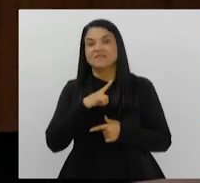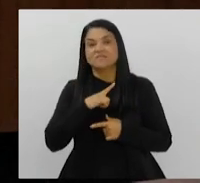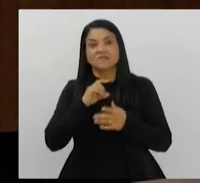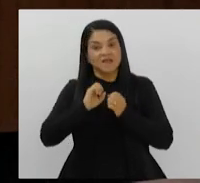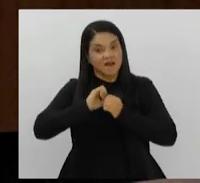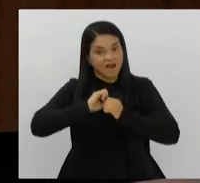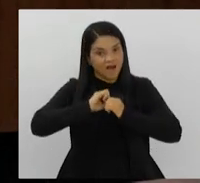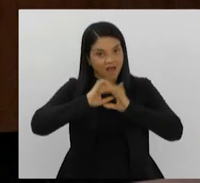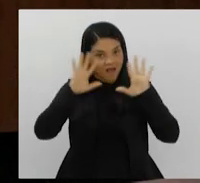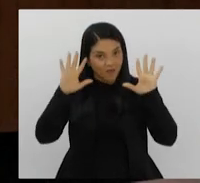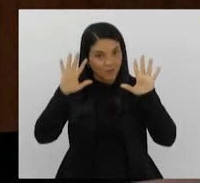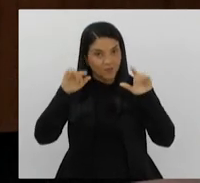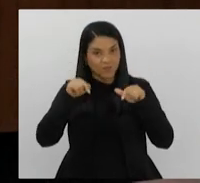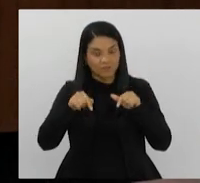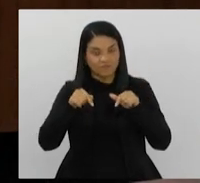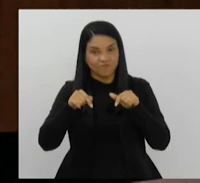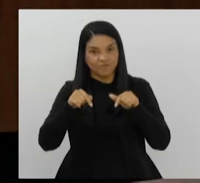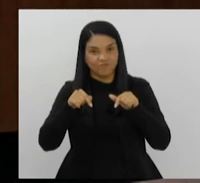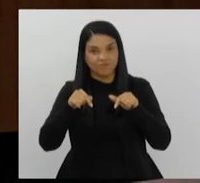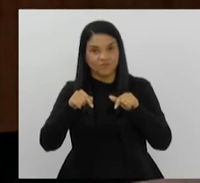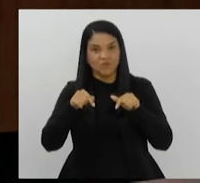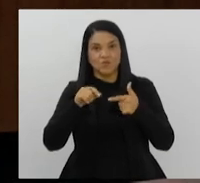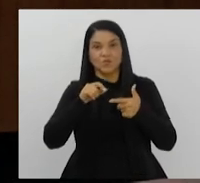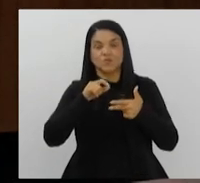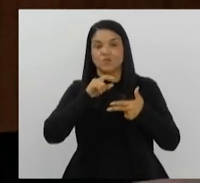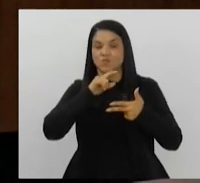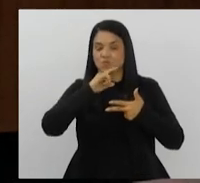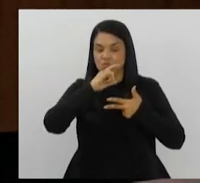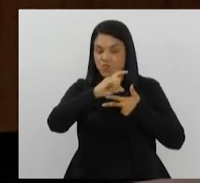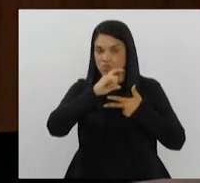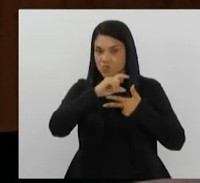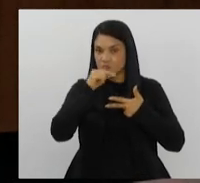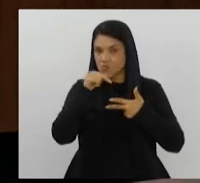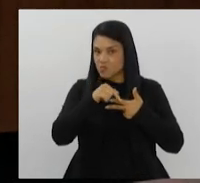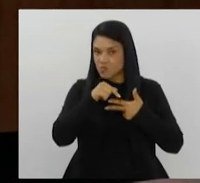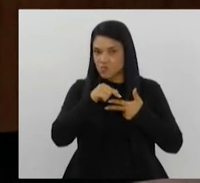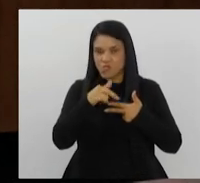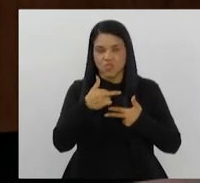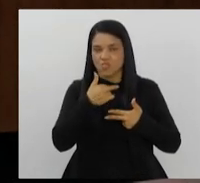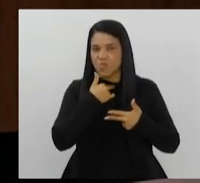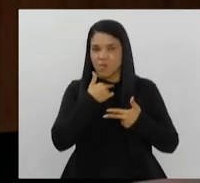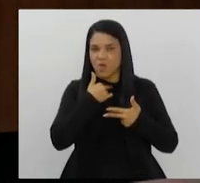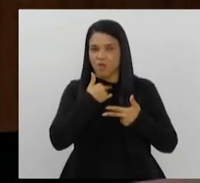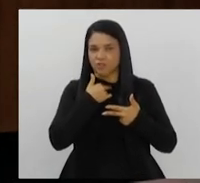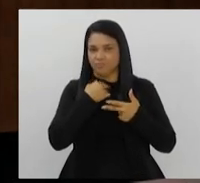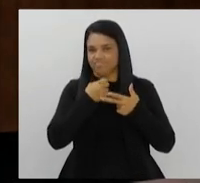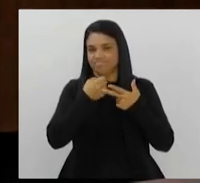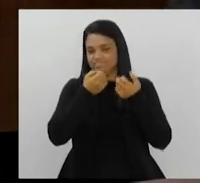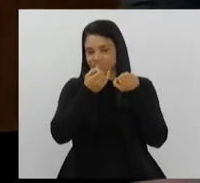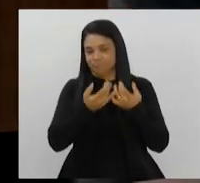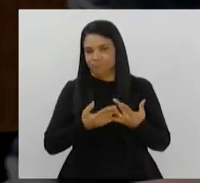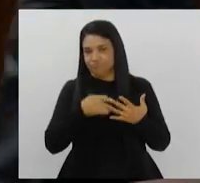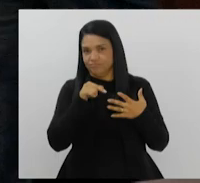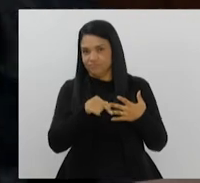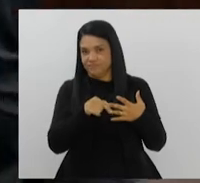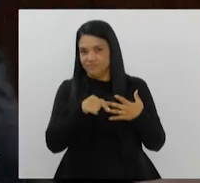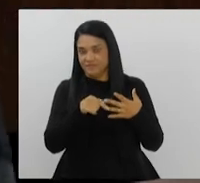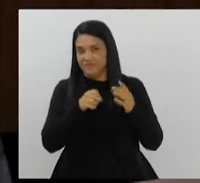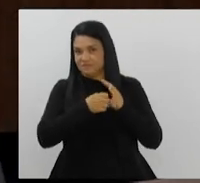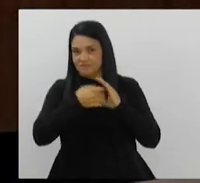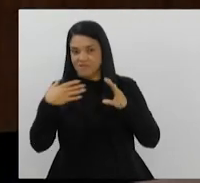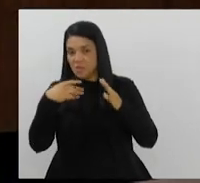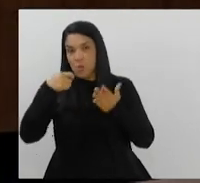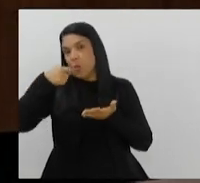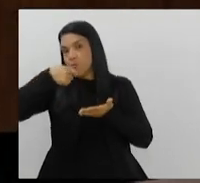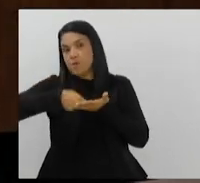claro que não cabe ao Poder Executivo fazer essa discricionalidade, não cabe ao Poder Executivo